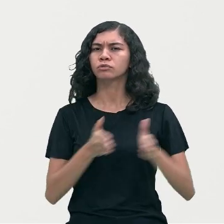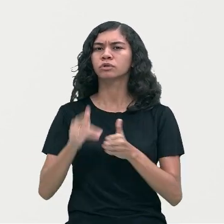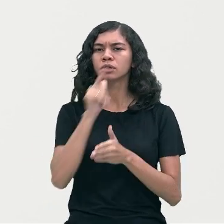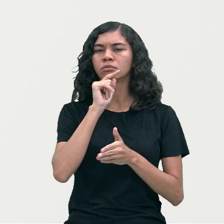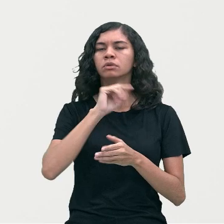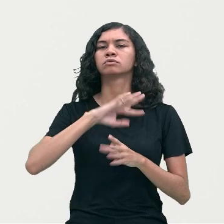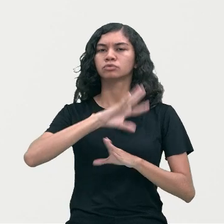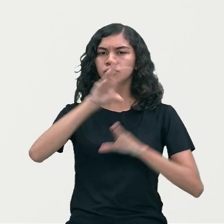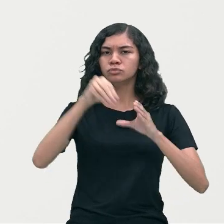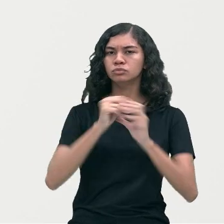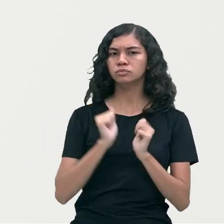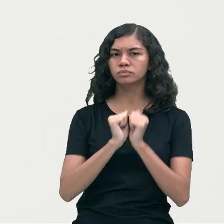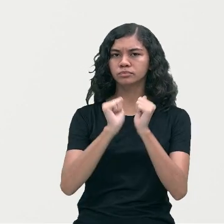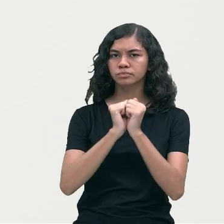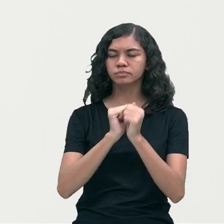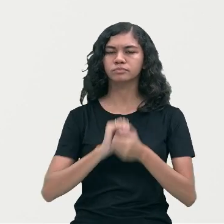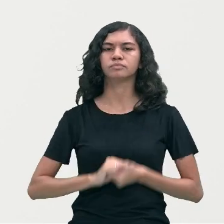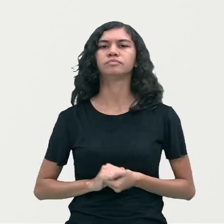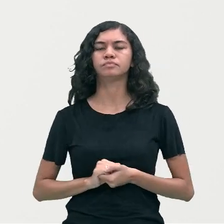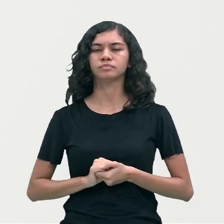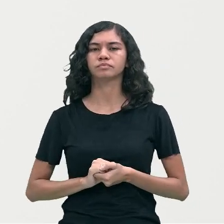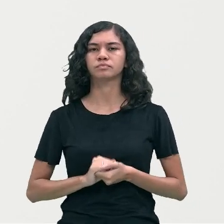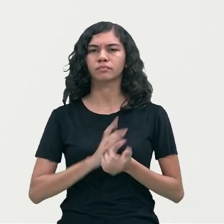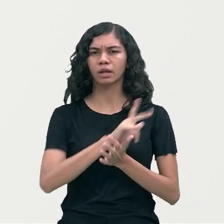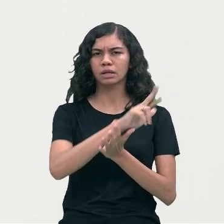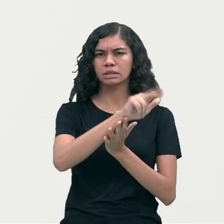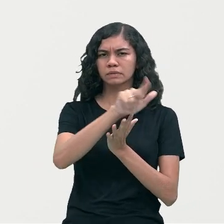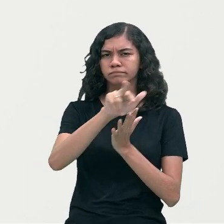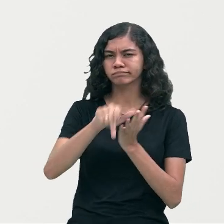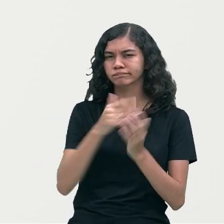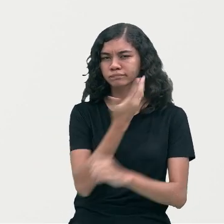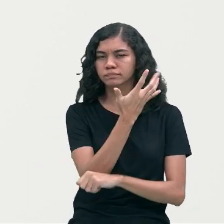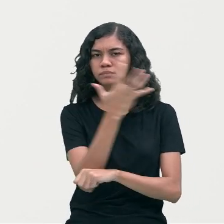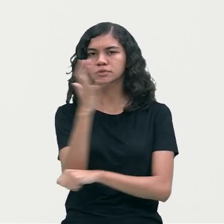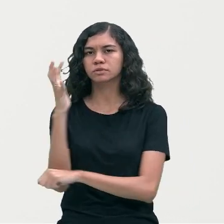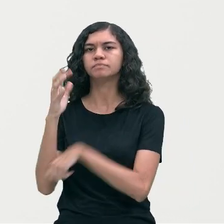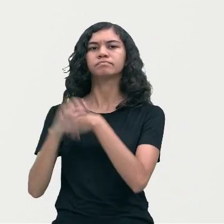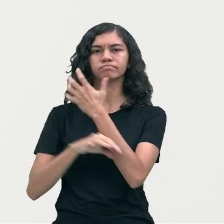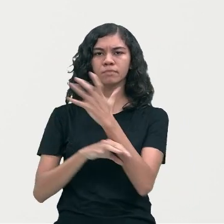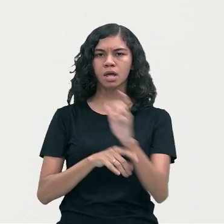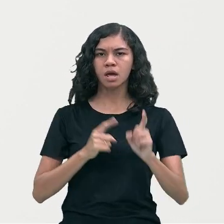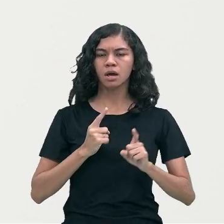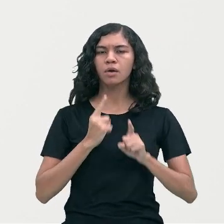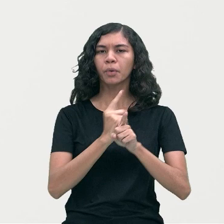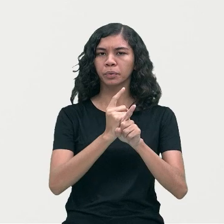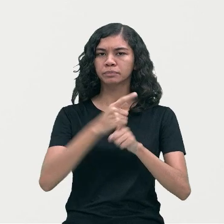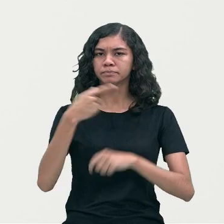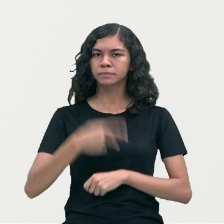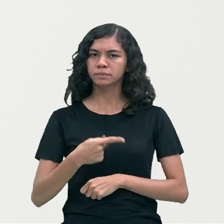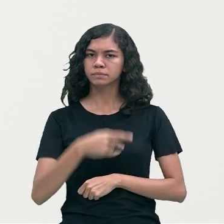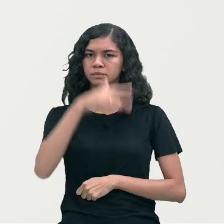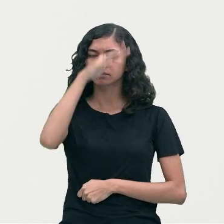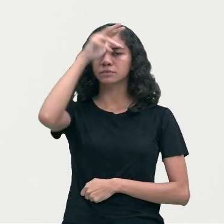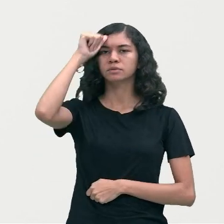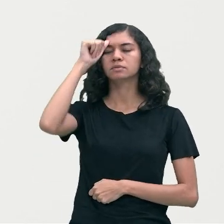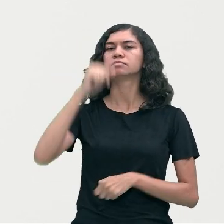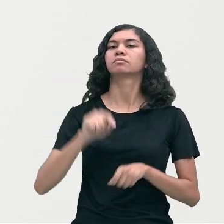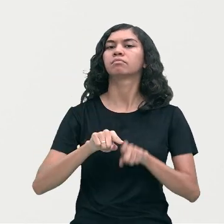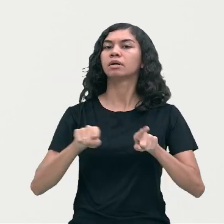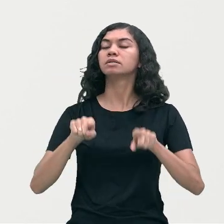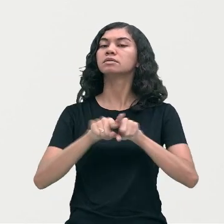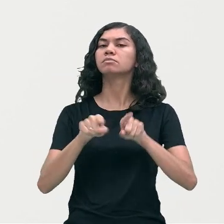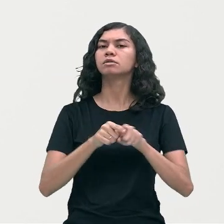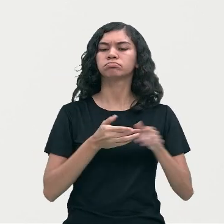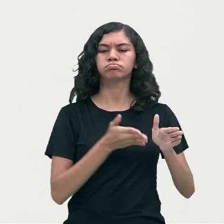tá bom? Tanto os diversos níveis de floresta que a gente encontra na floresta amazônica, quanto os rios,